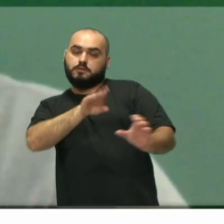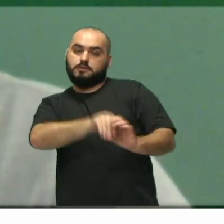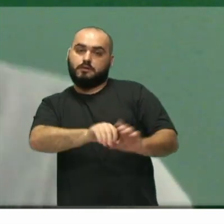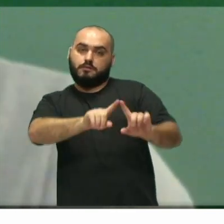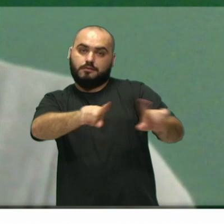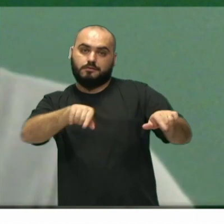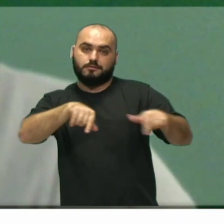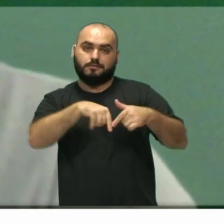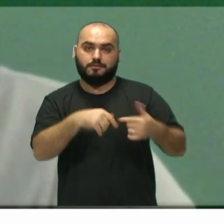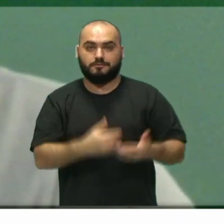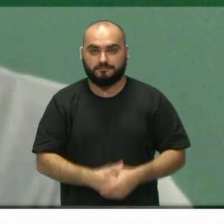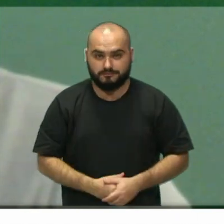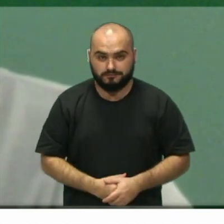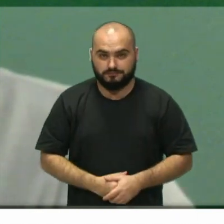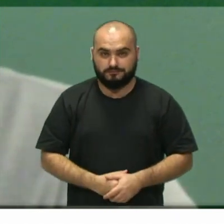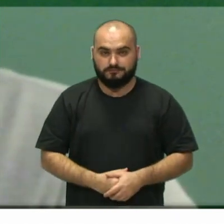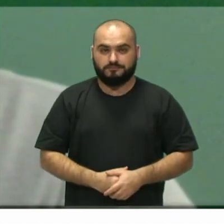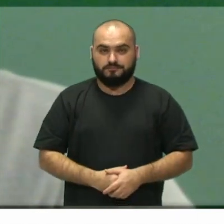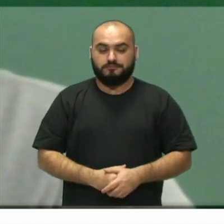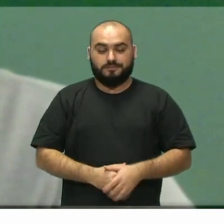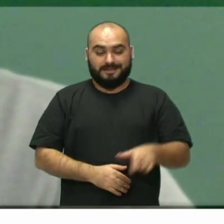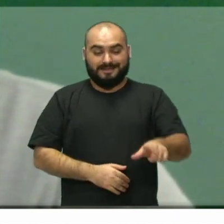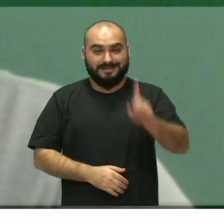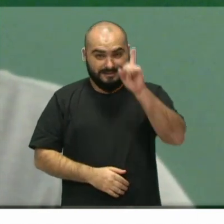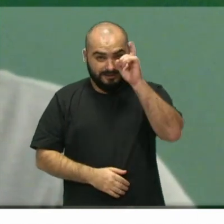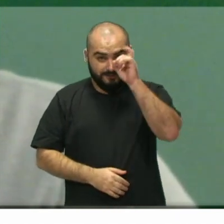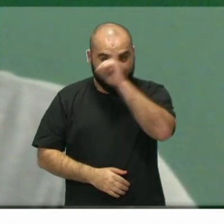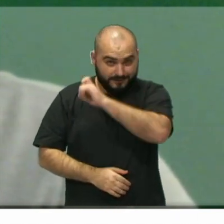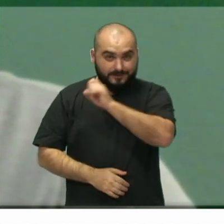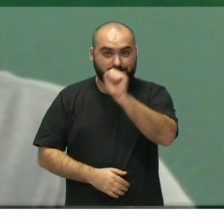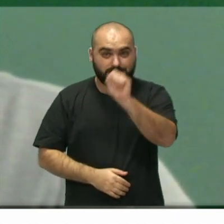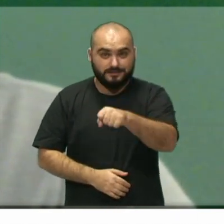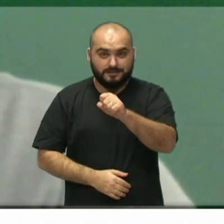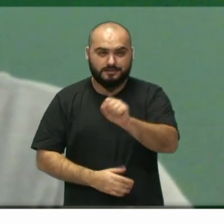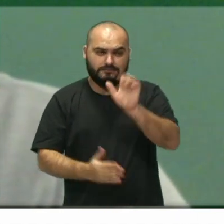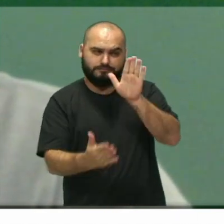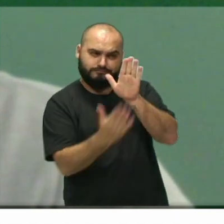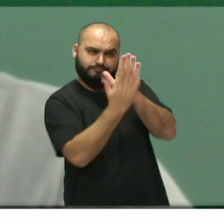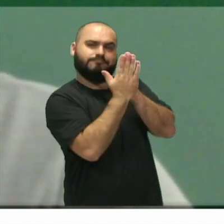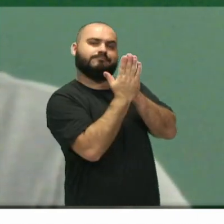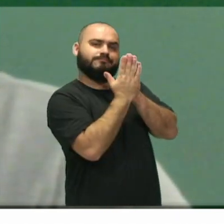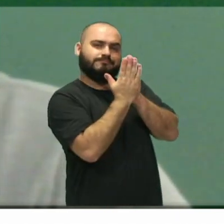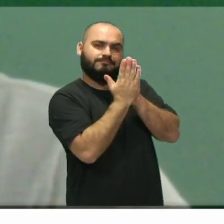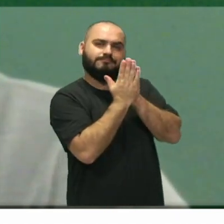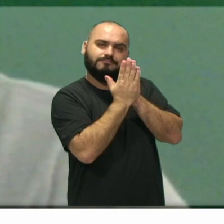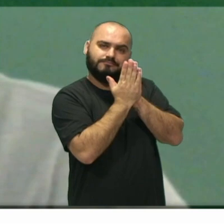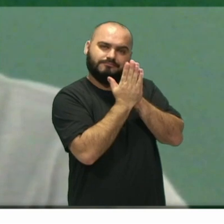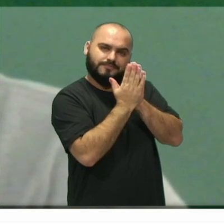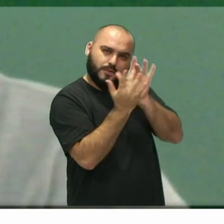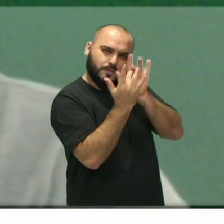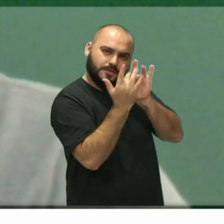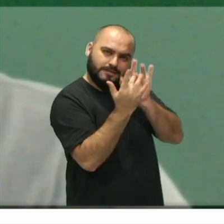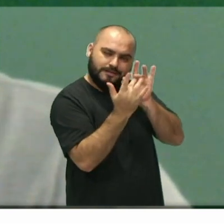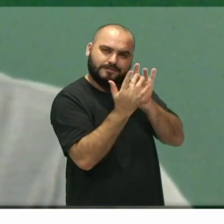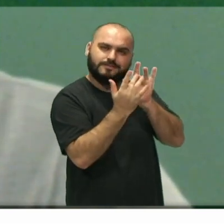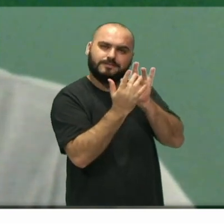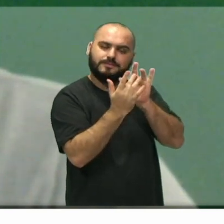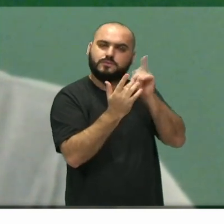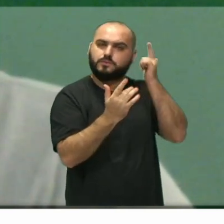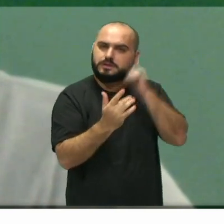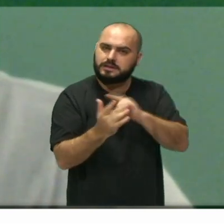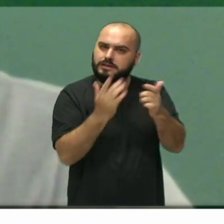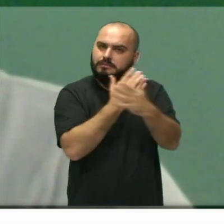dizer, isso dificulta, assim, até aquela proximidade afetiva, né, de poder